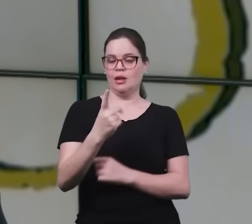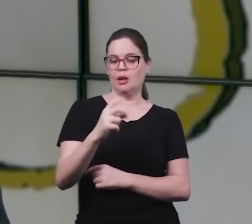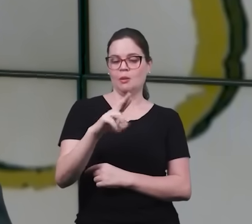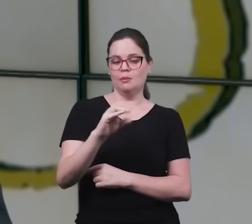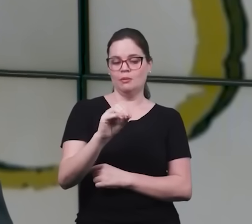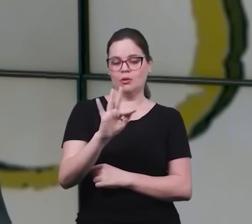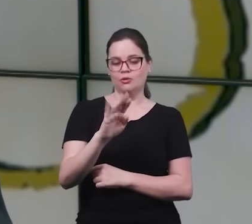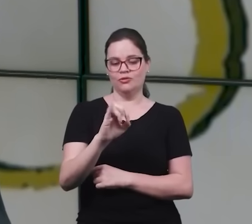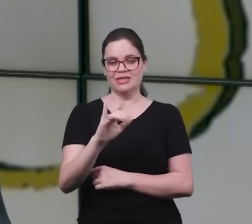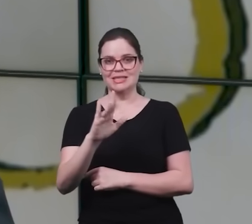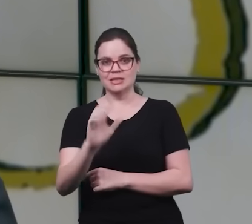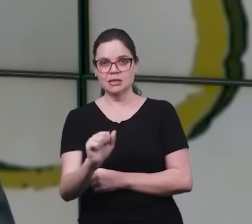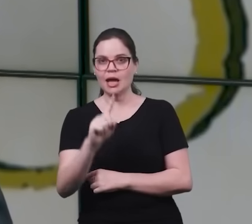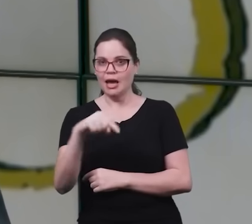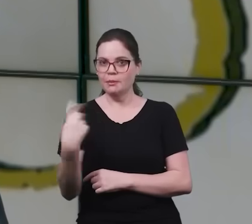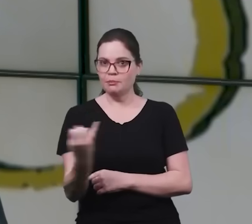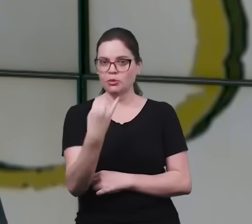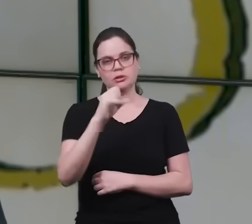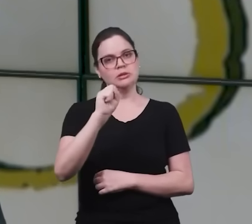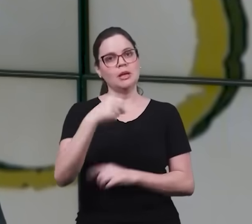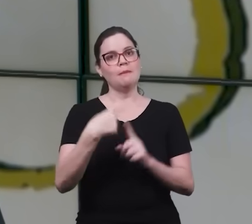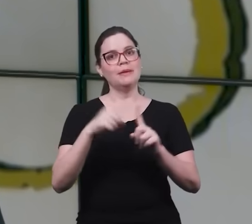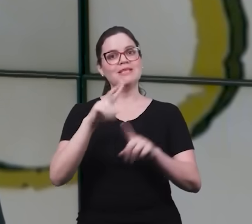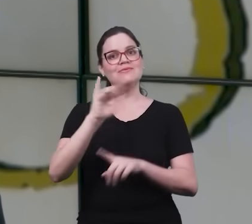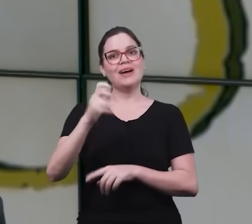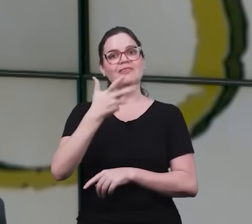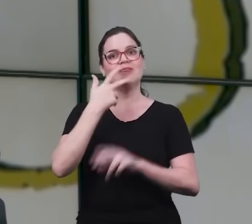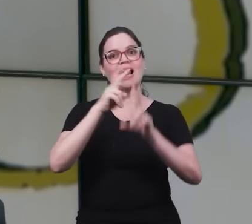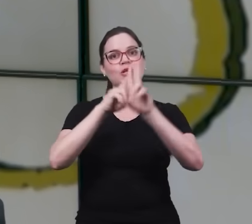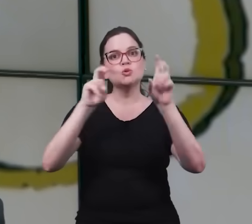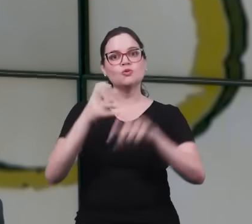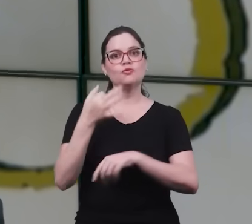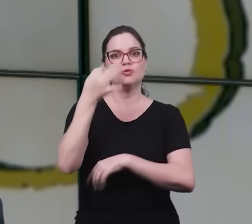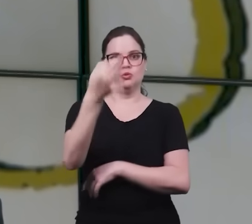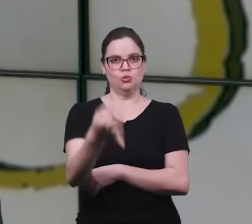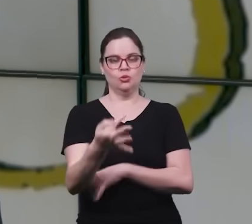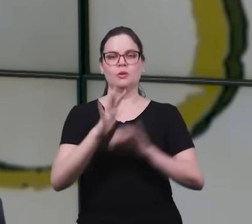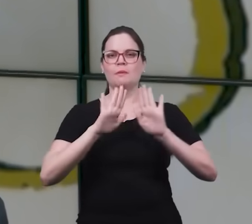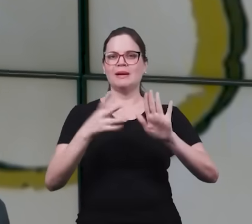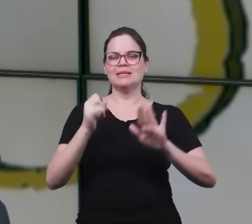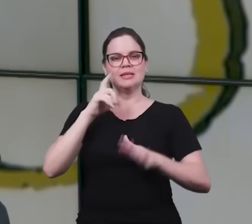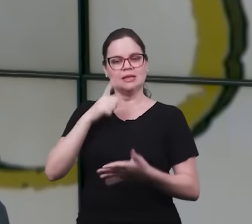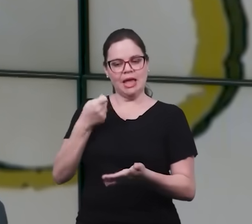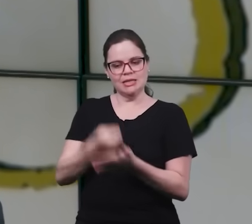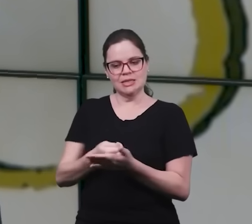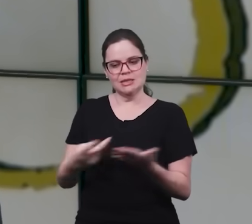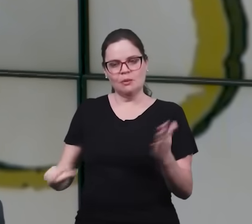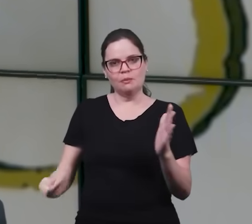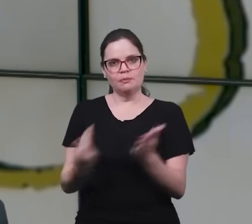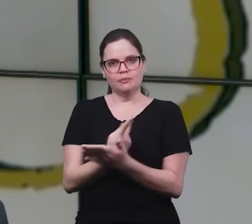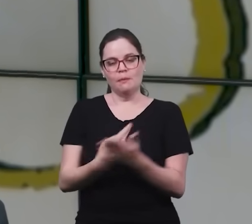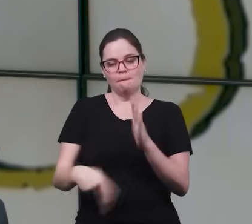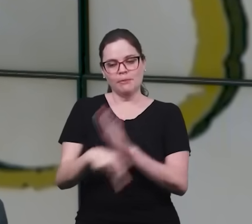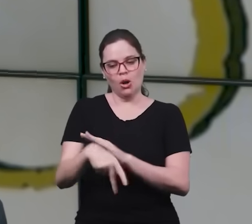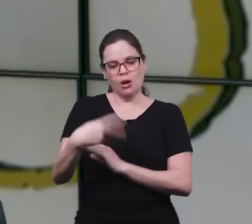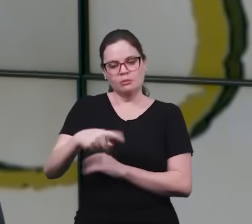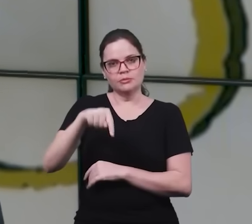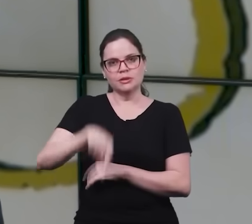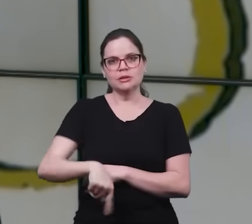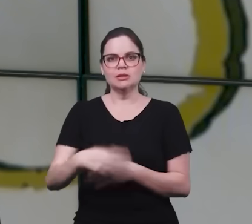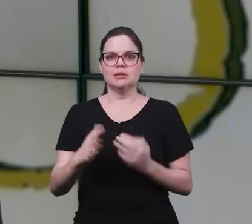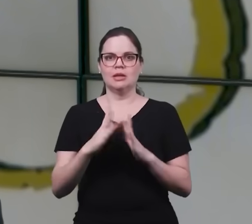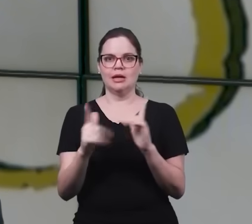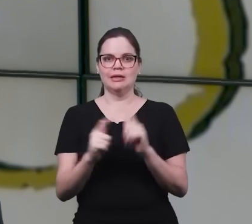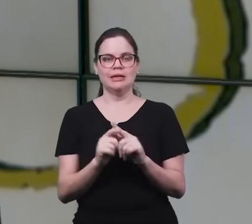importantíssimo, mas vai falar de coisas futuras. Então, quando vai, por exemplo, tomar as decisões da igreja, as decisões do culto,